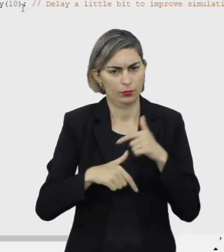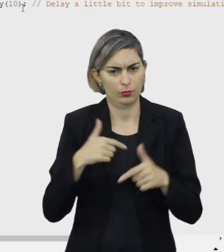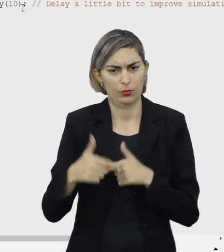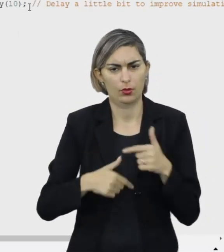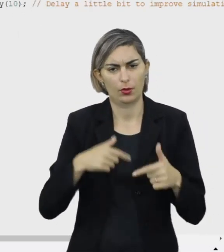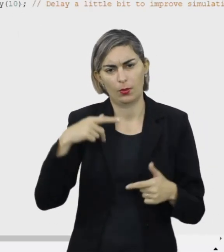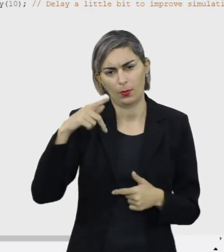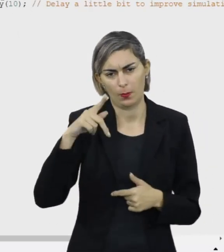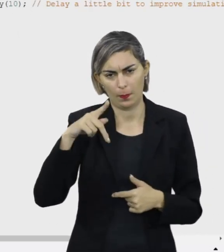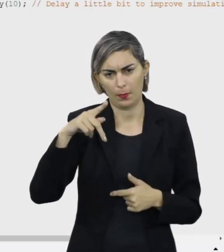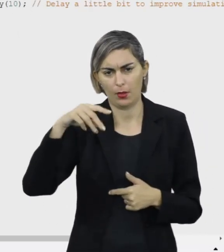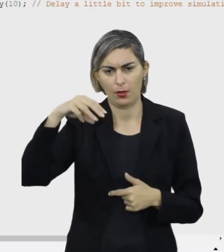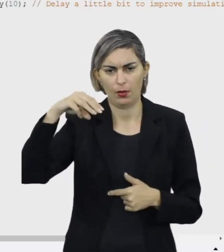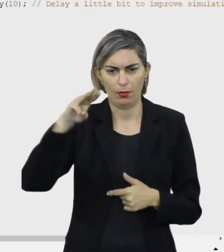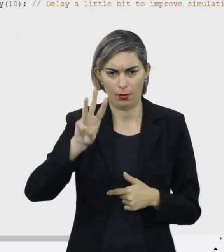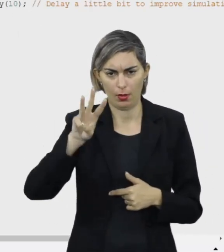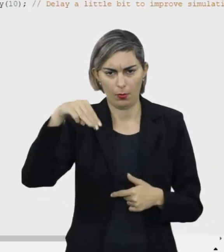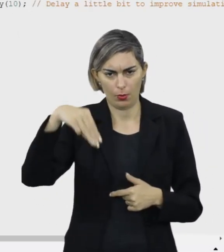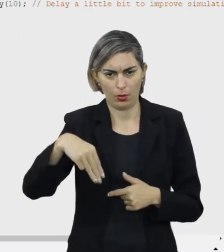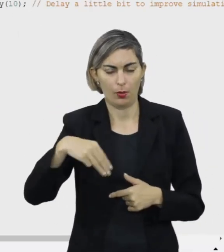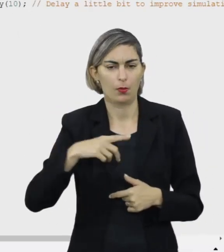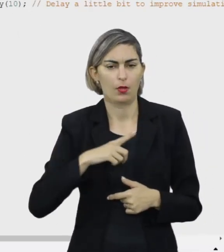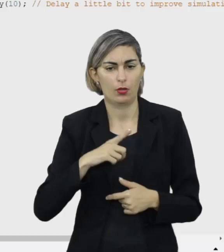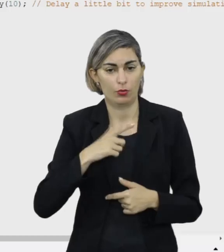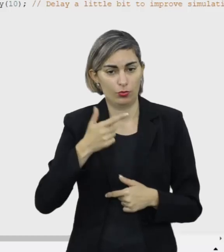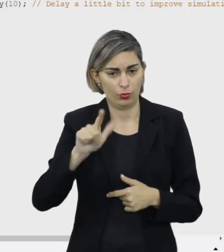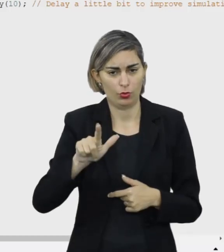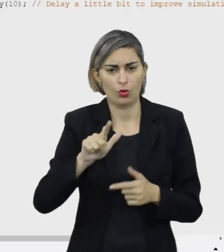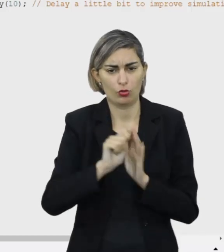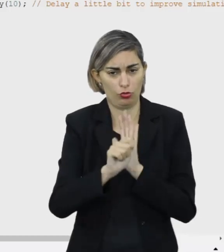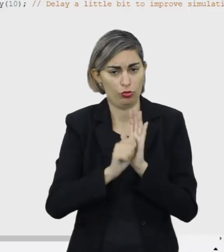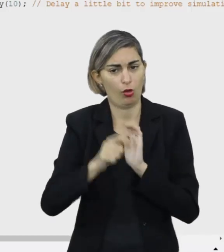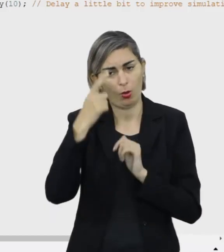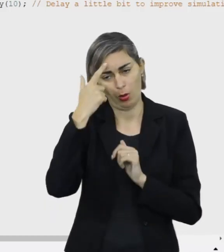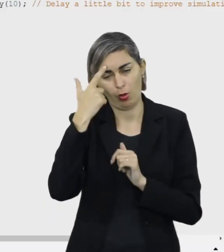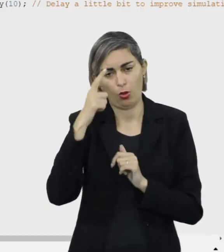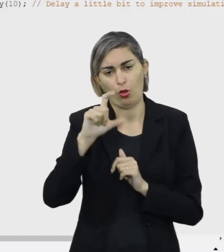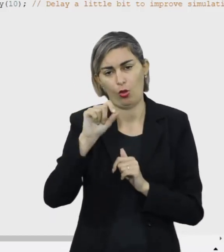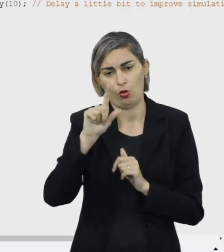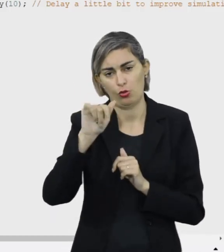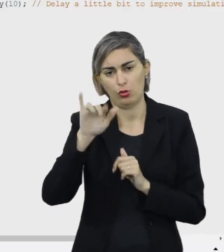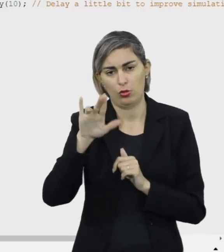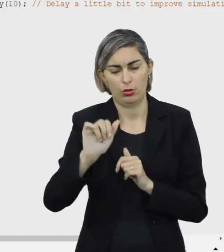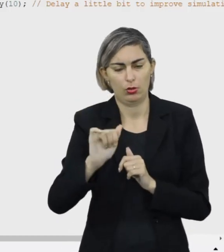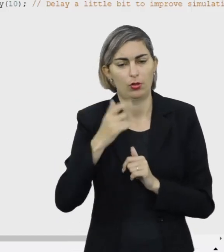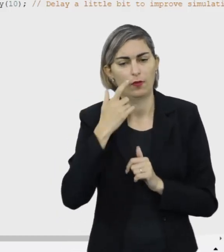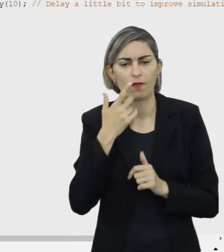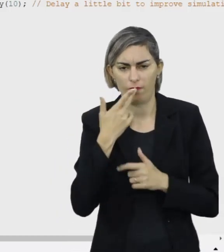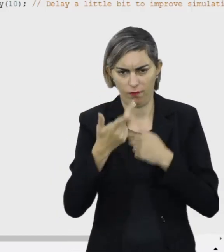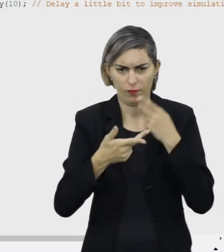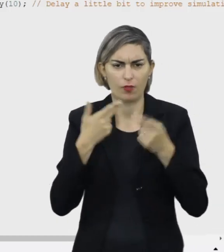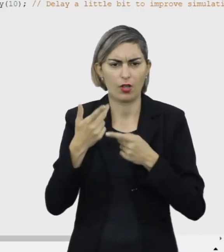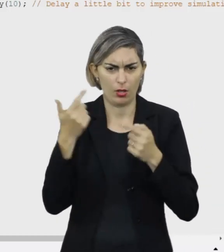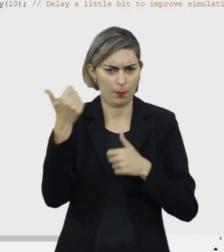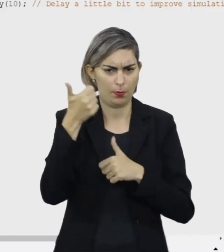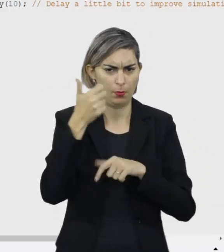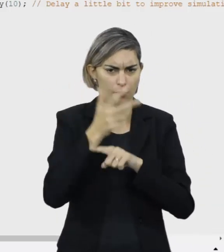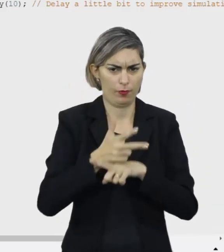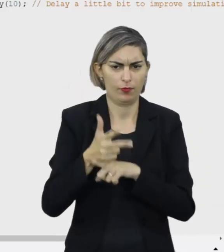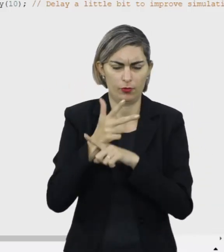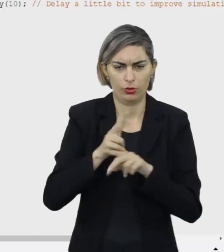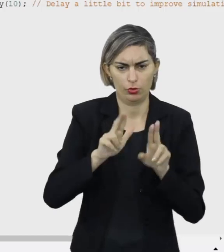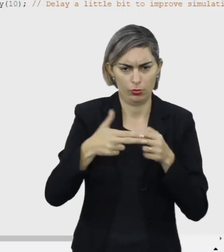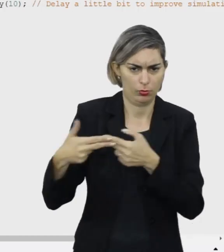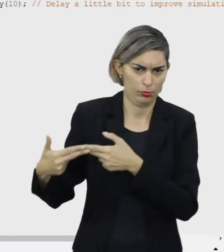no modo de PWM, já é analog write, ou seja, é uma escrita analógica. Eu falei para vocês um pouco sobre isso no primeiro vídeo dessa